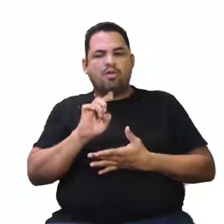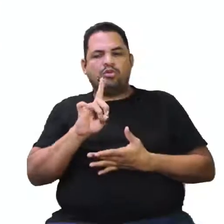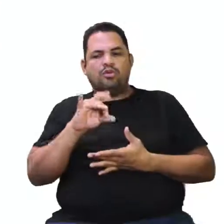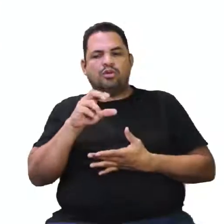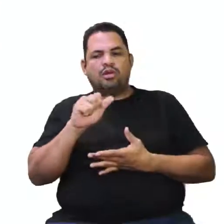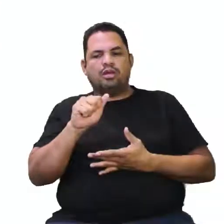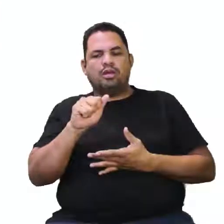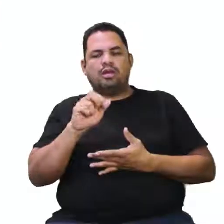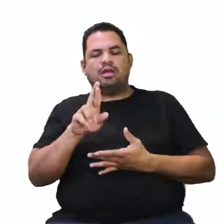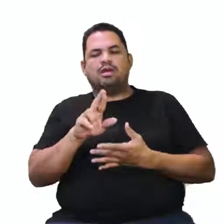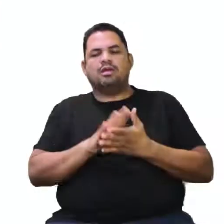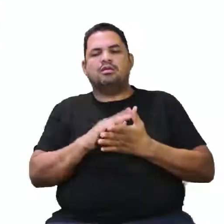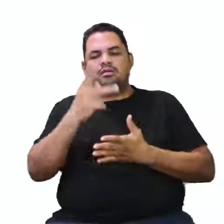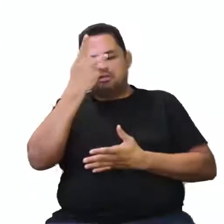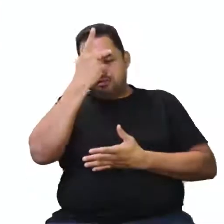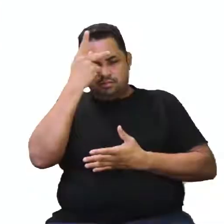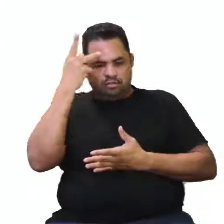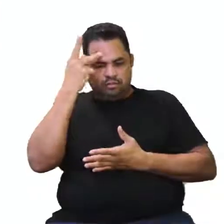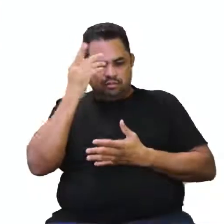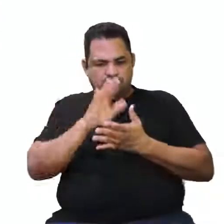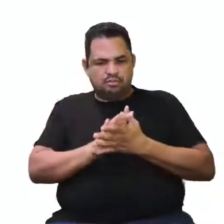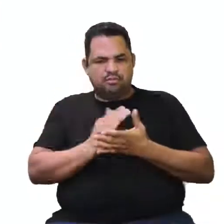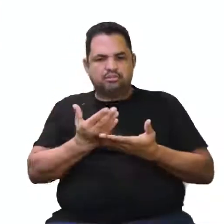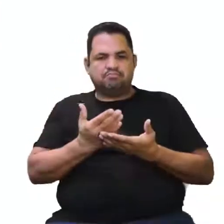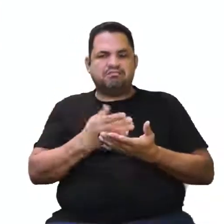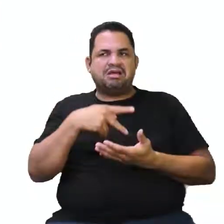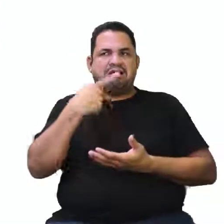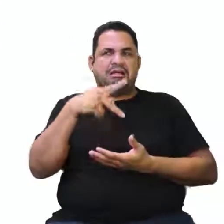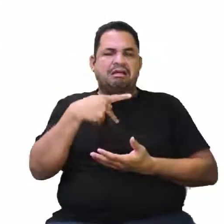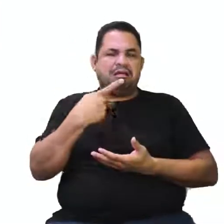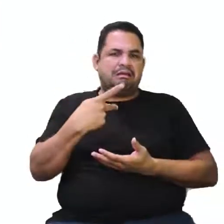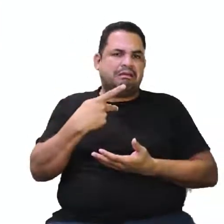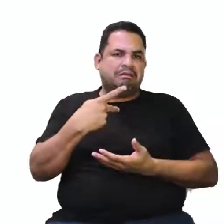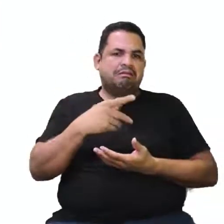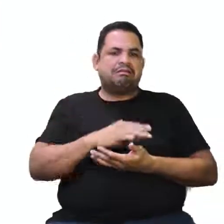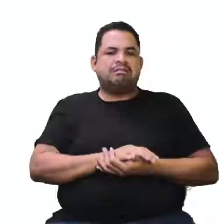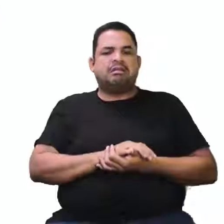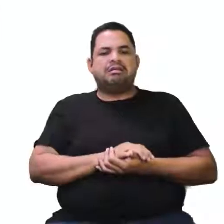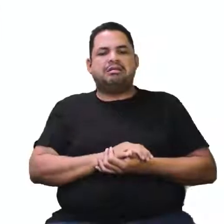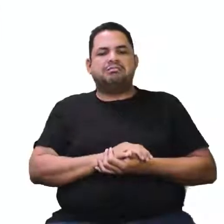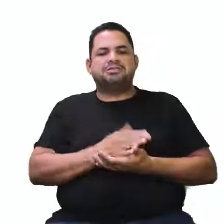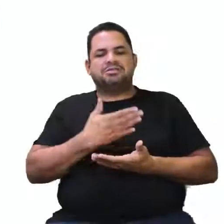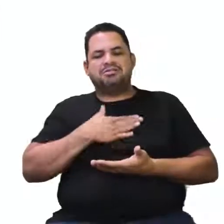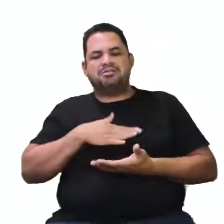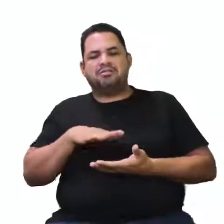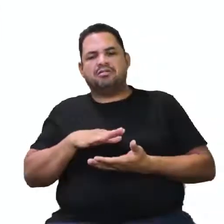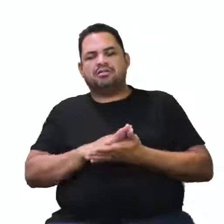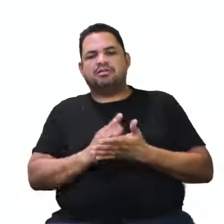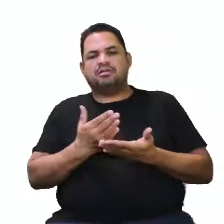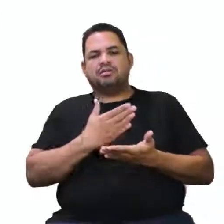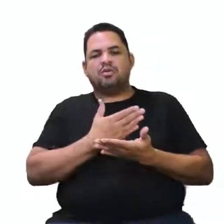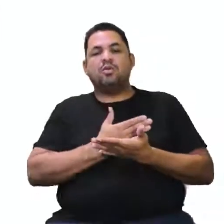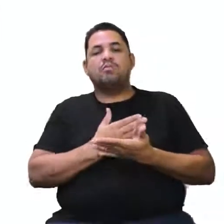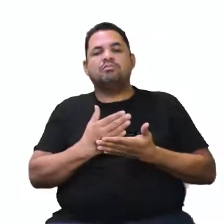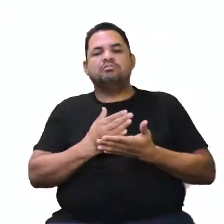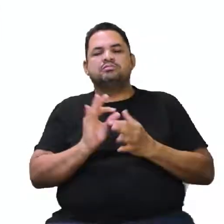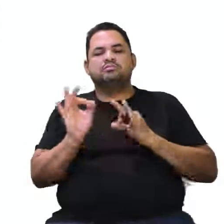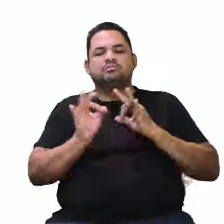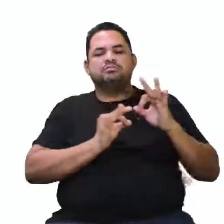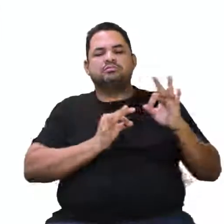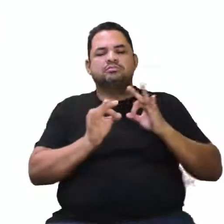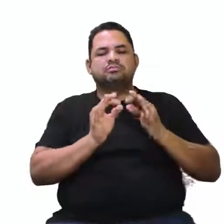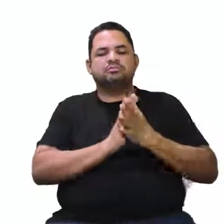a pessoa, né, com adjetivos ali que são pejorativos. Então, você começa a construir